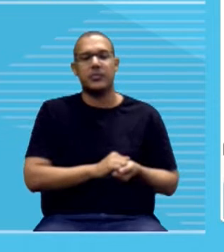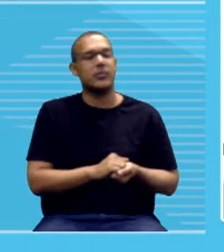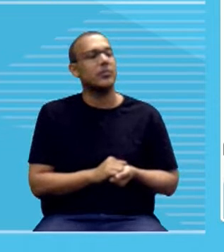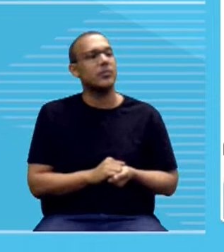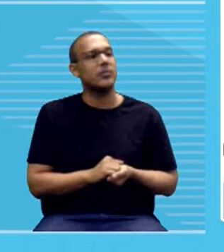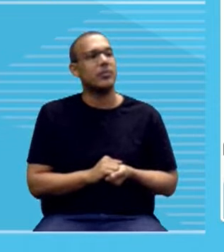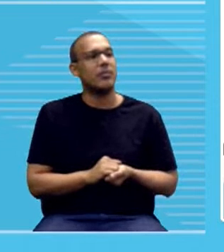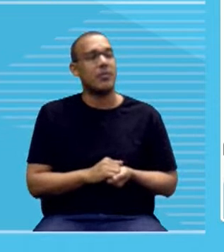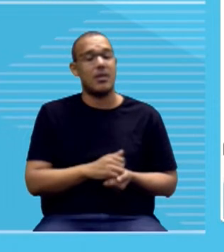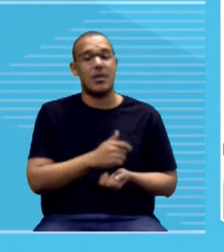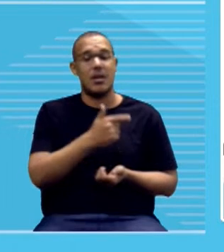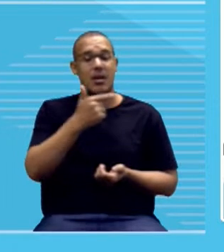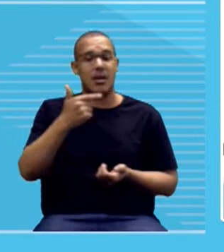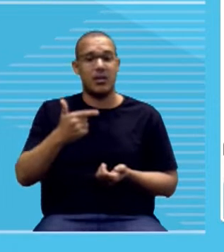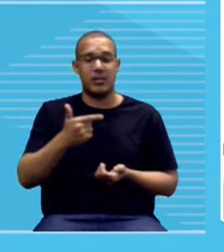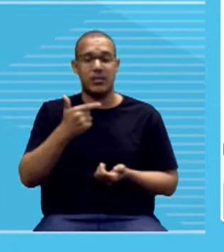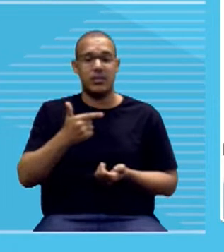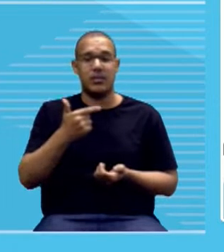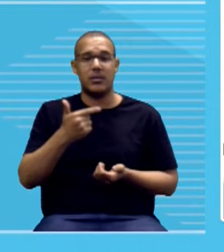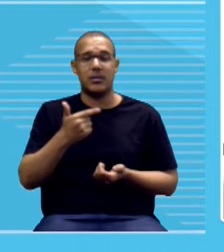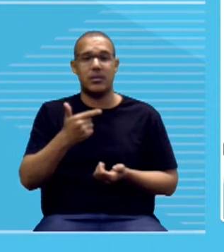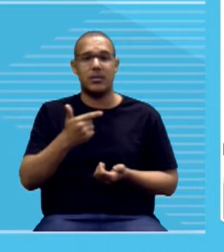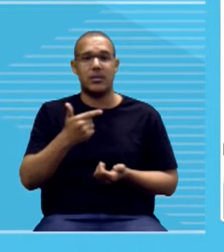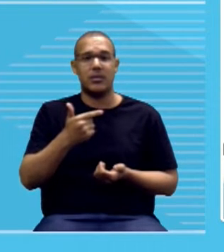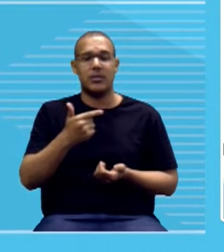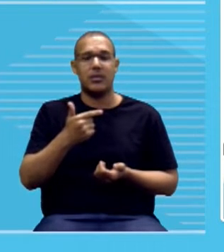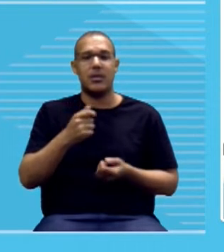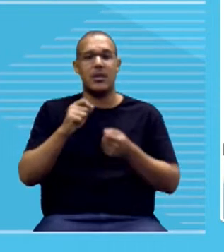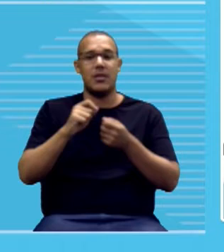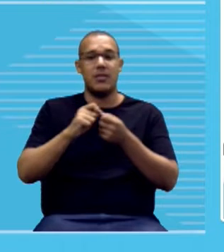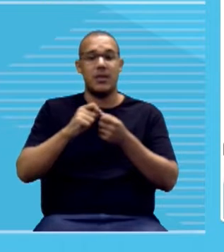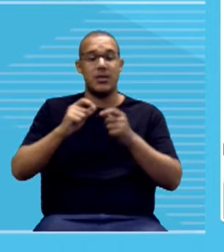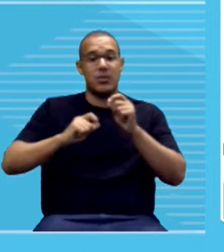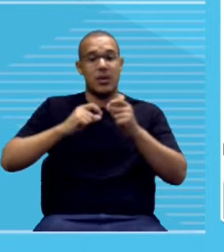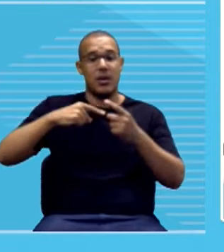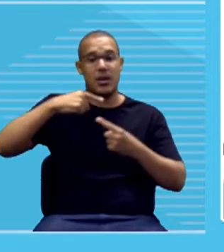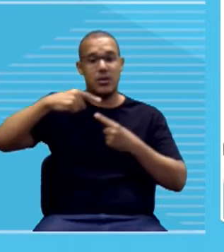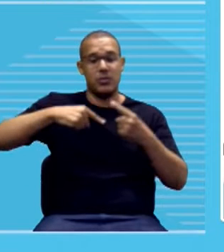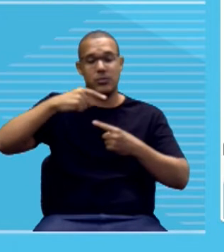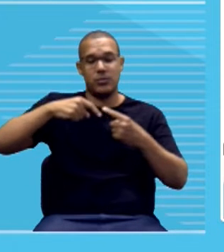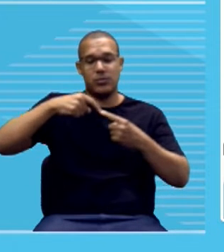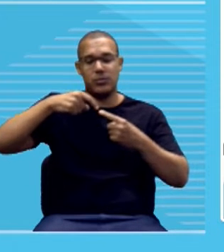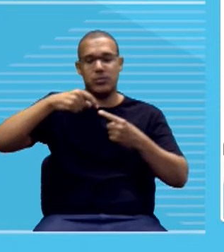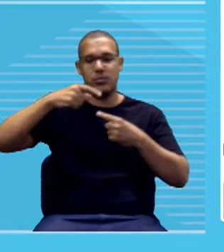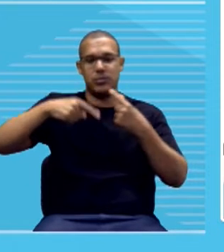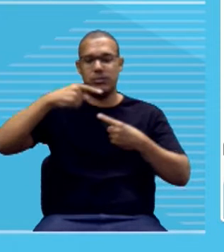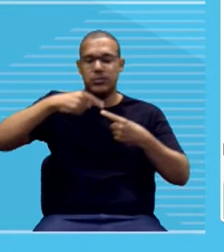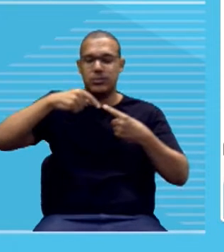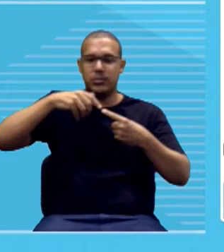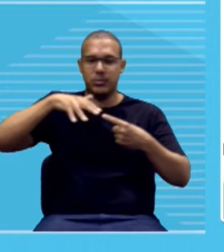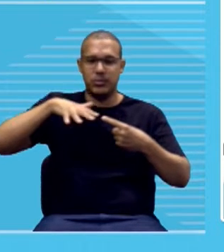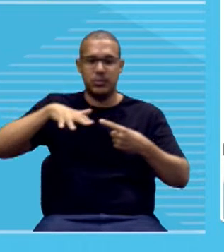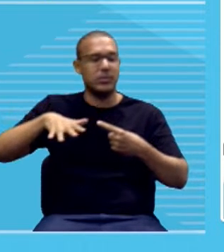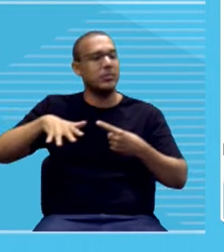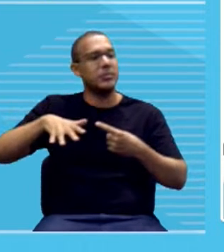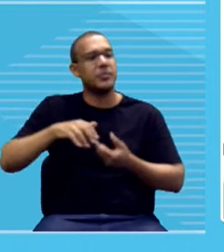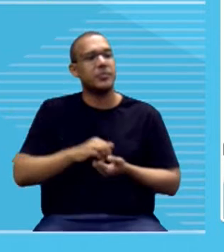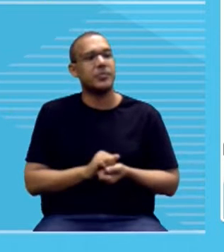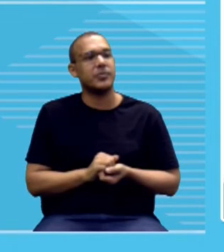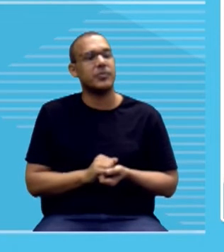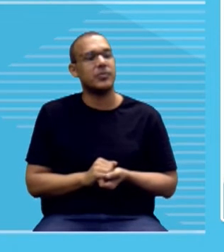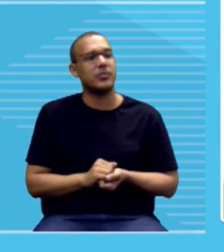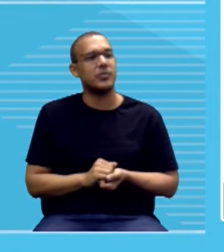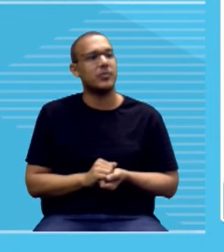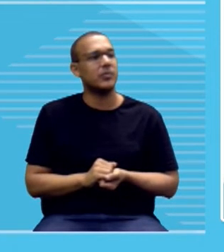Essa segunda top de água, segundo balde de água, é que faz a rotação e é despejado. Tanto é que as usinas, como vocês viram aqui no slide